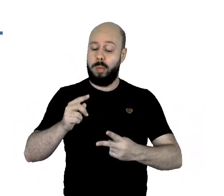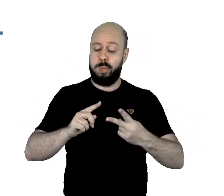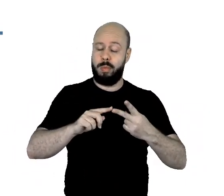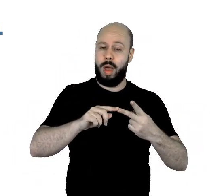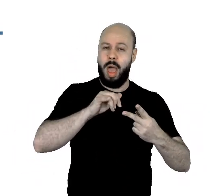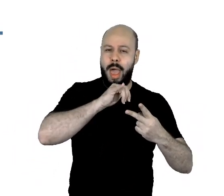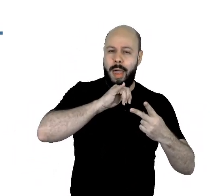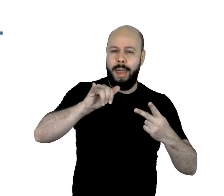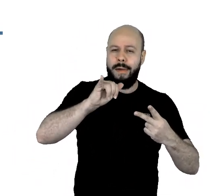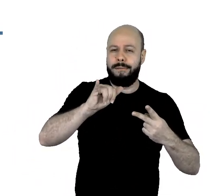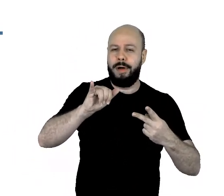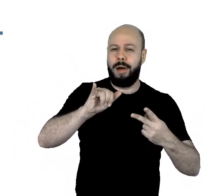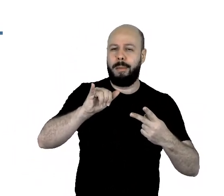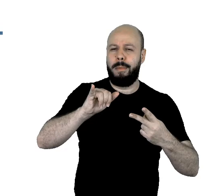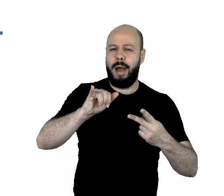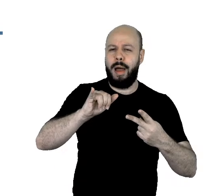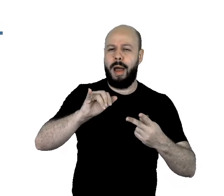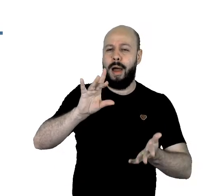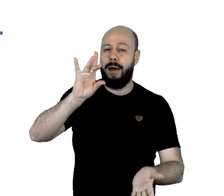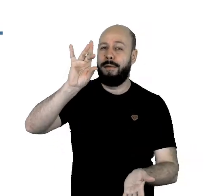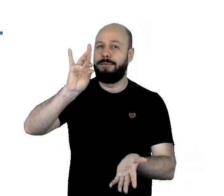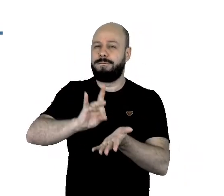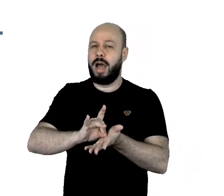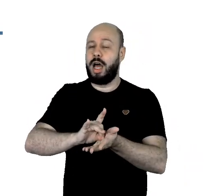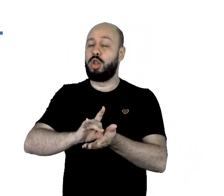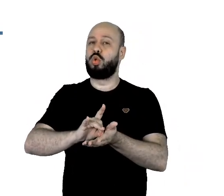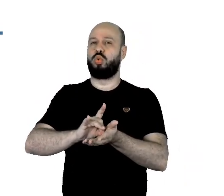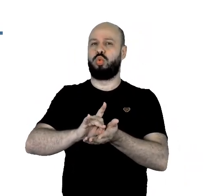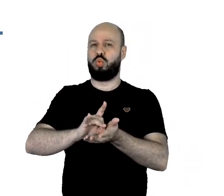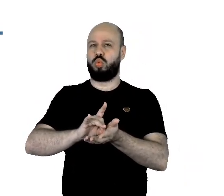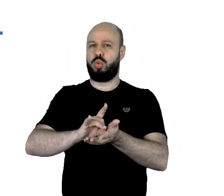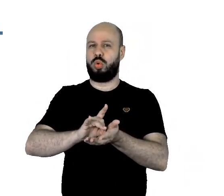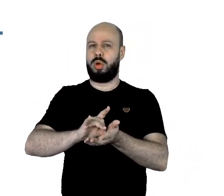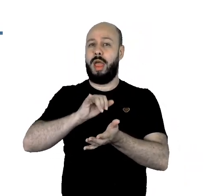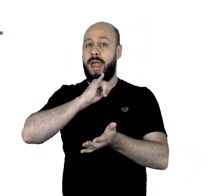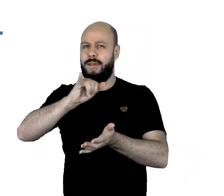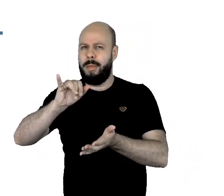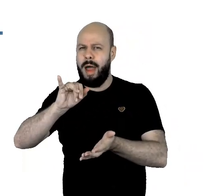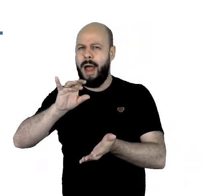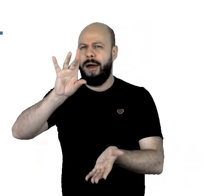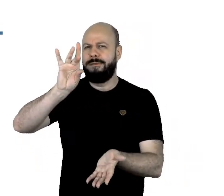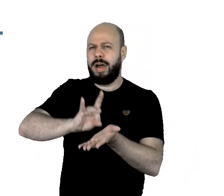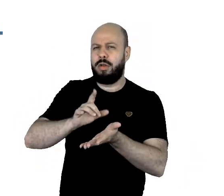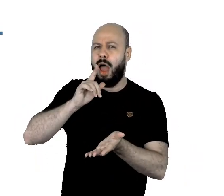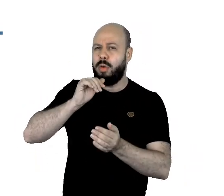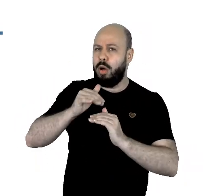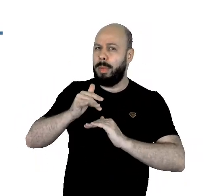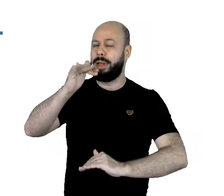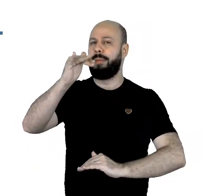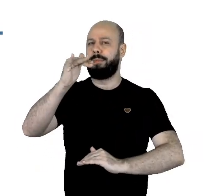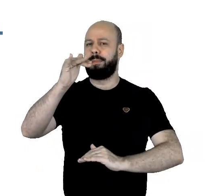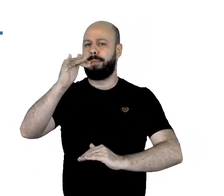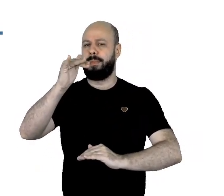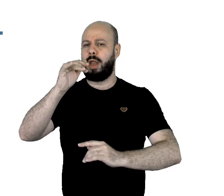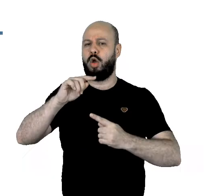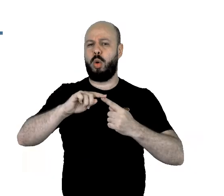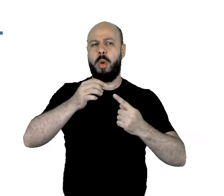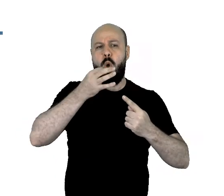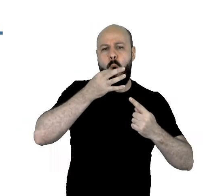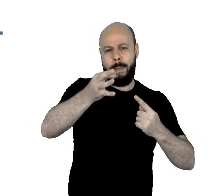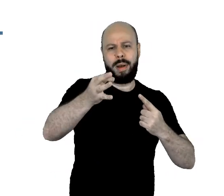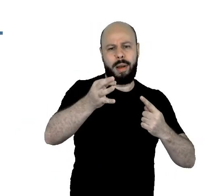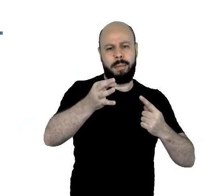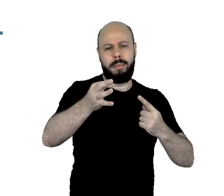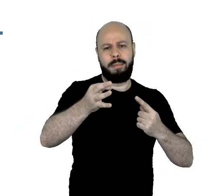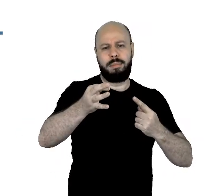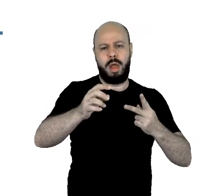informar o fato do aumento de água. São duas opções. Então, todo esse noticiário foi